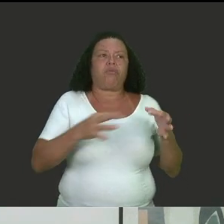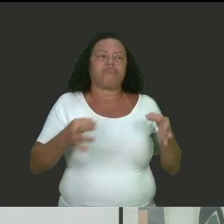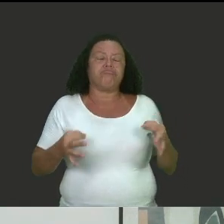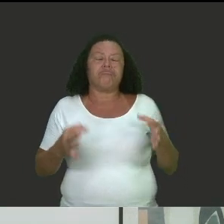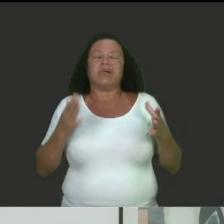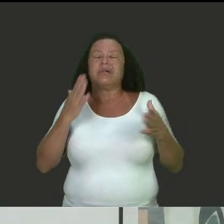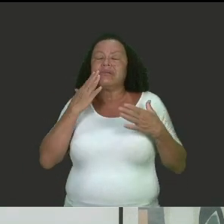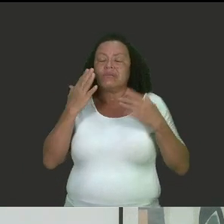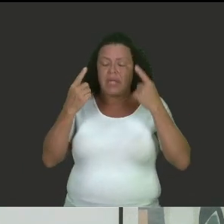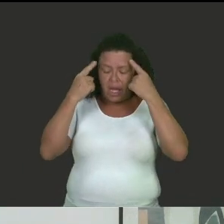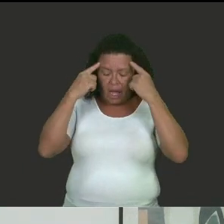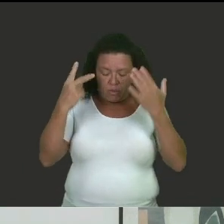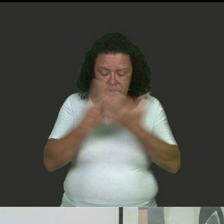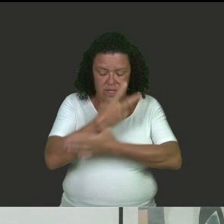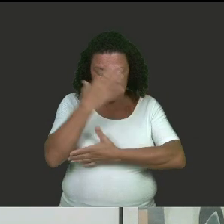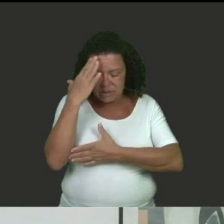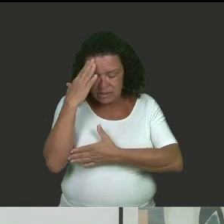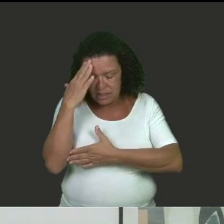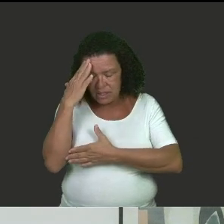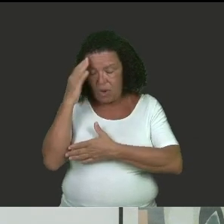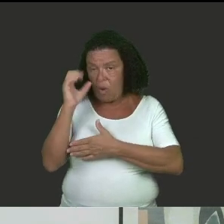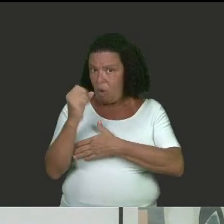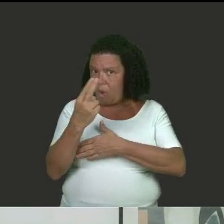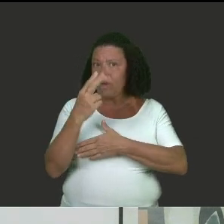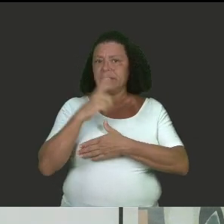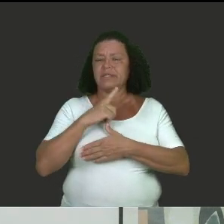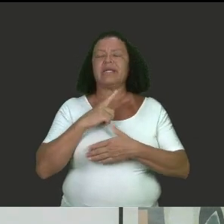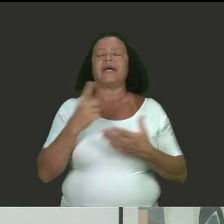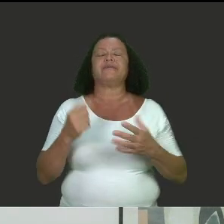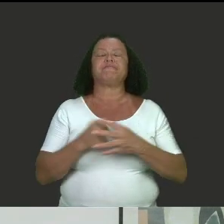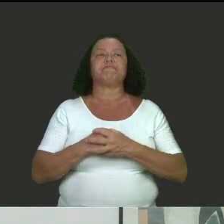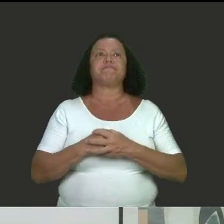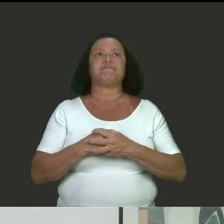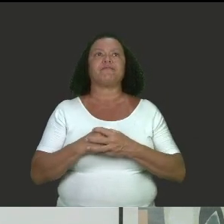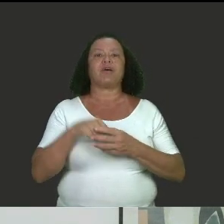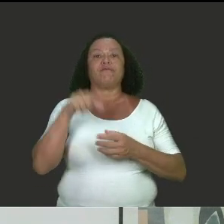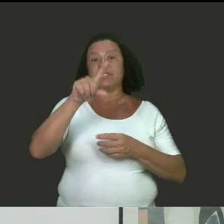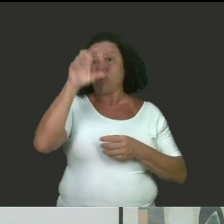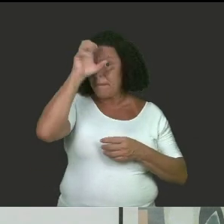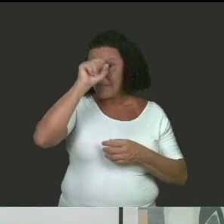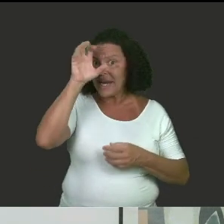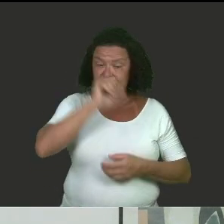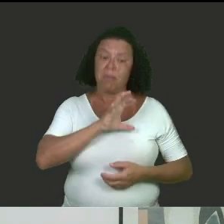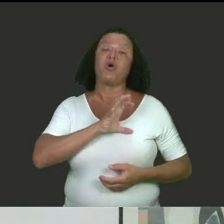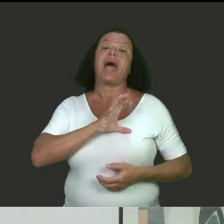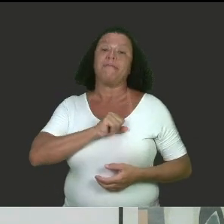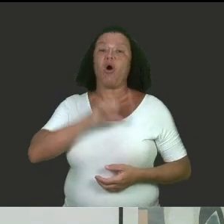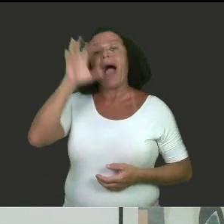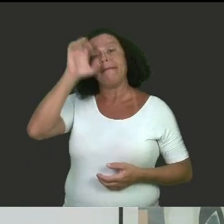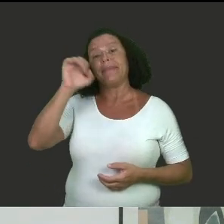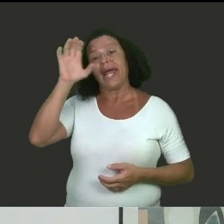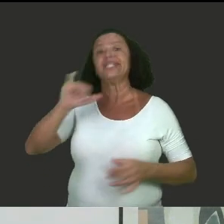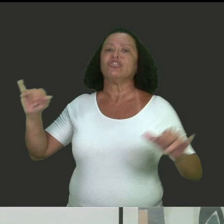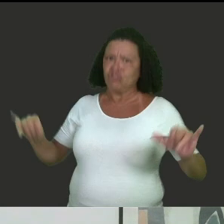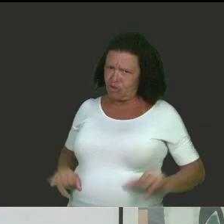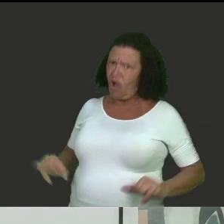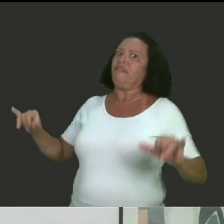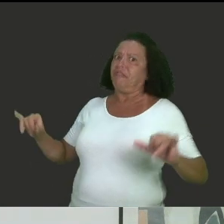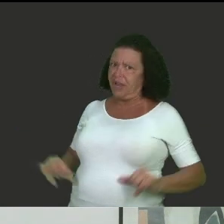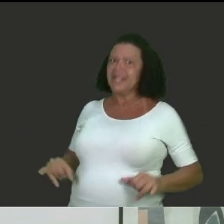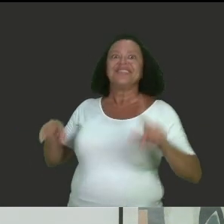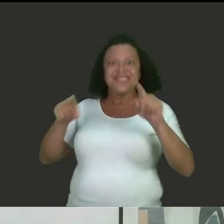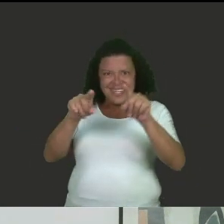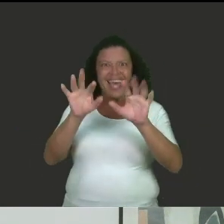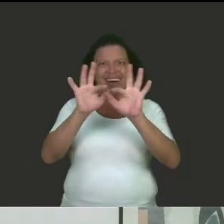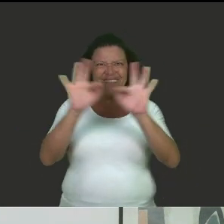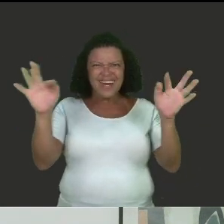nossa situação. Ou seja, tem aquela questão de quem não aprende por amor, aprende pela dor. É lógico que o ideal